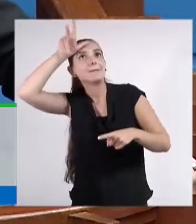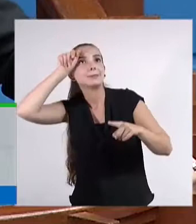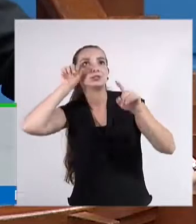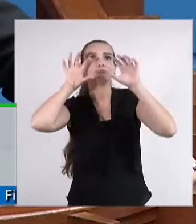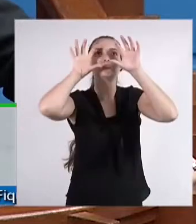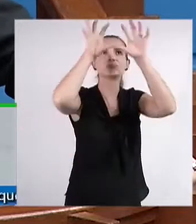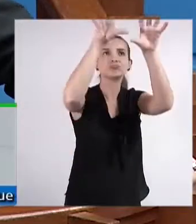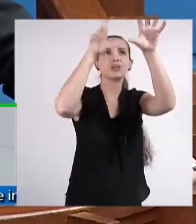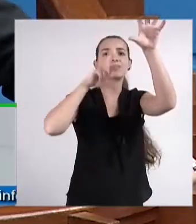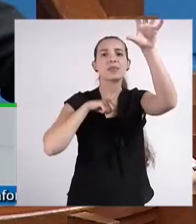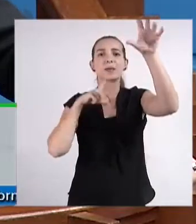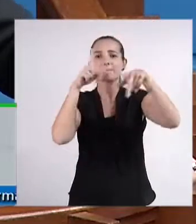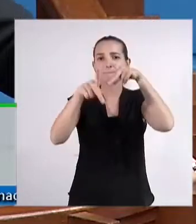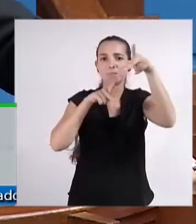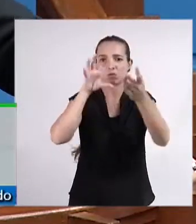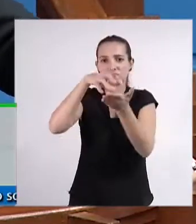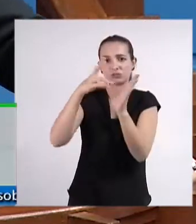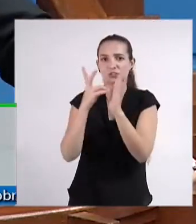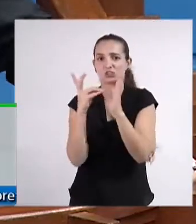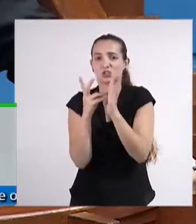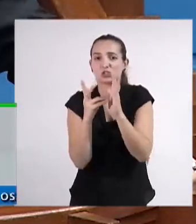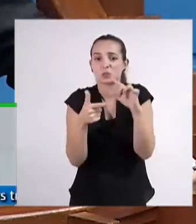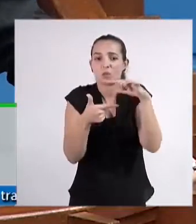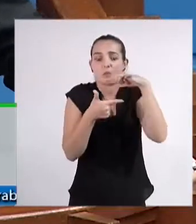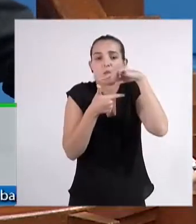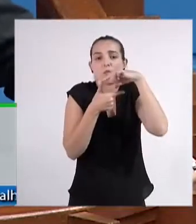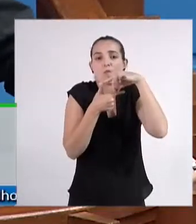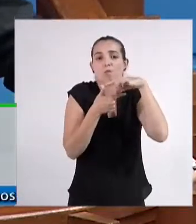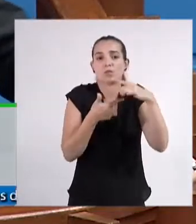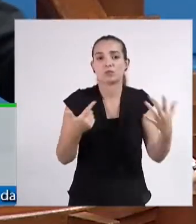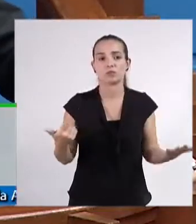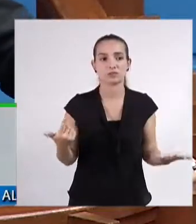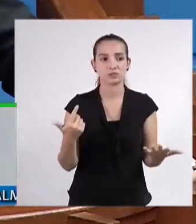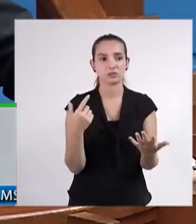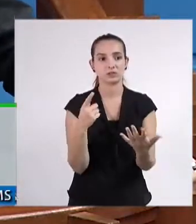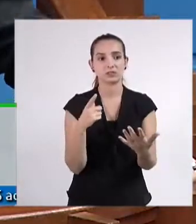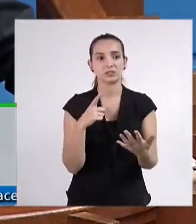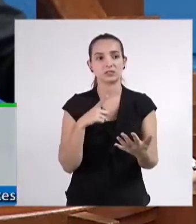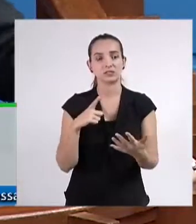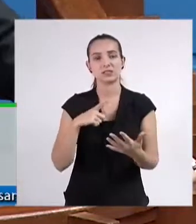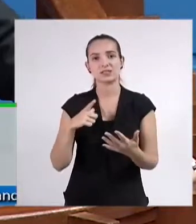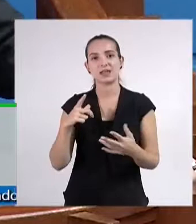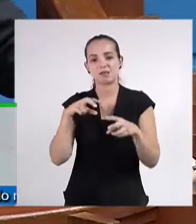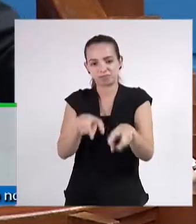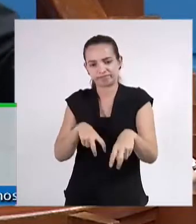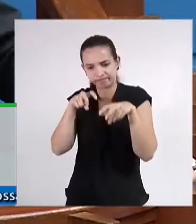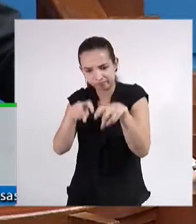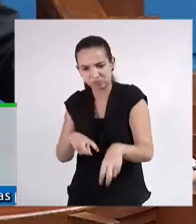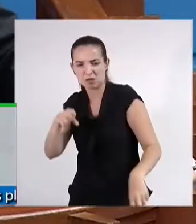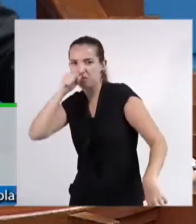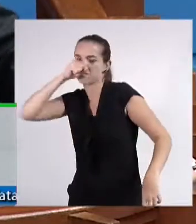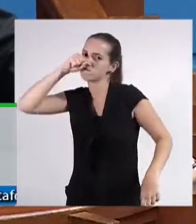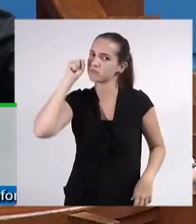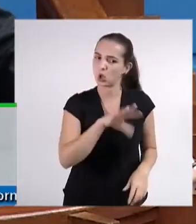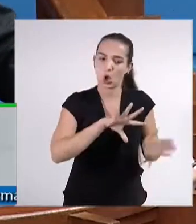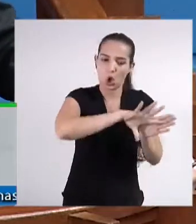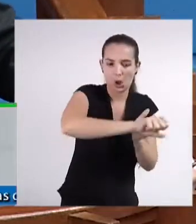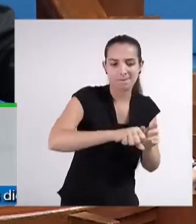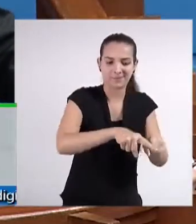assistência, povos indígenas que são, inclusive têm as suas terras invadidas por mineradoras,